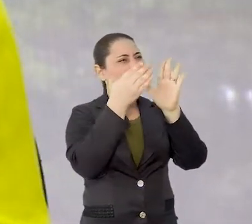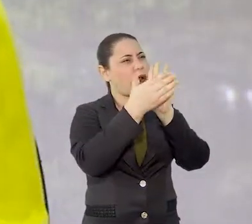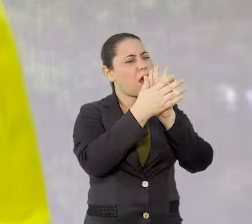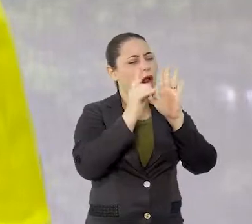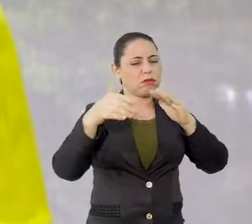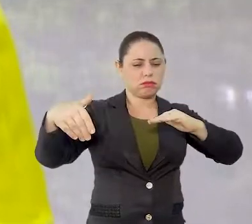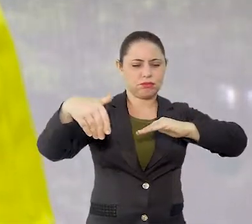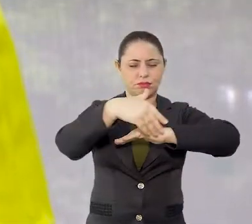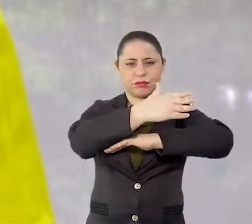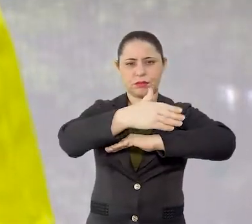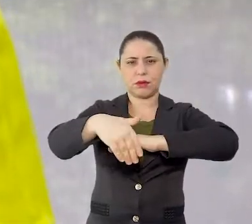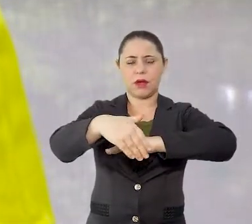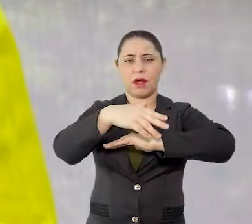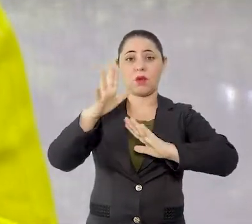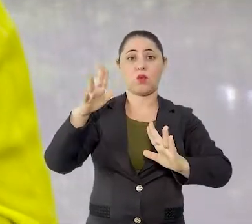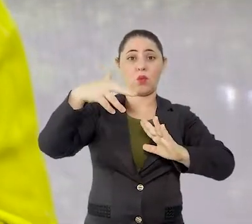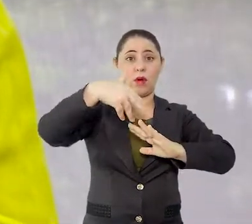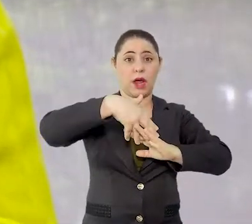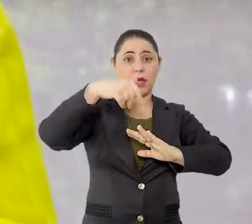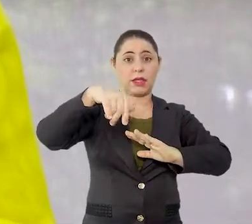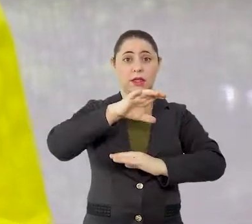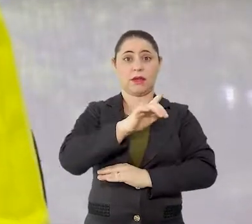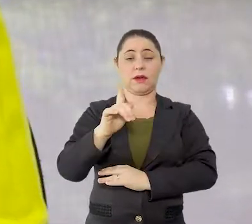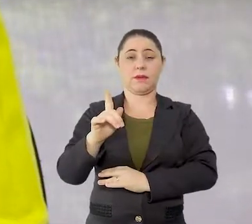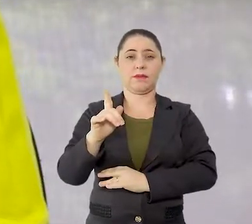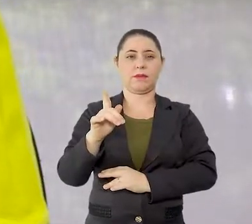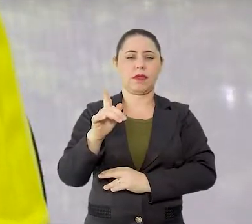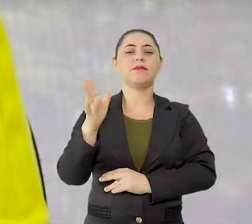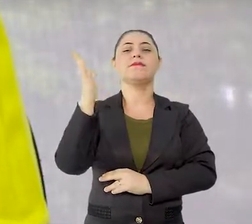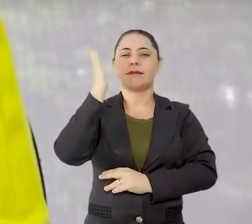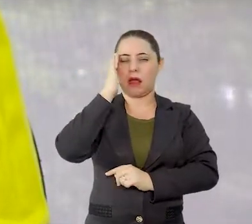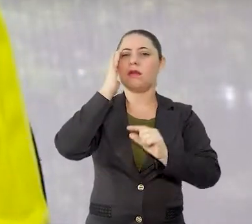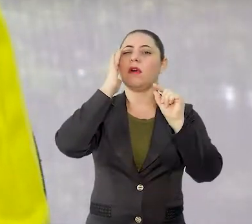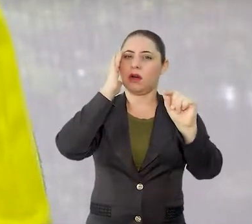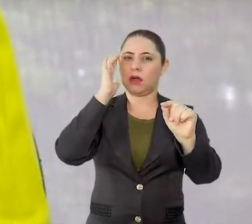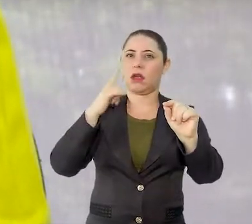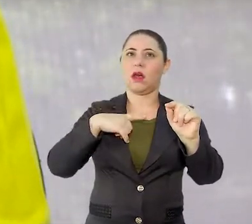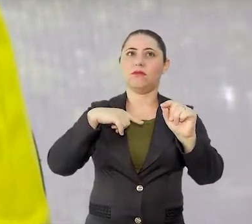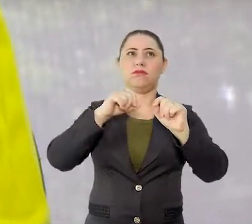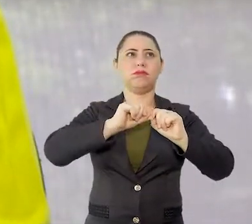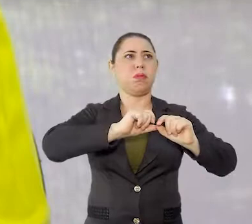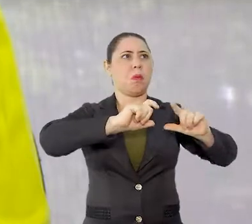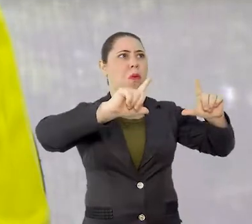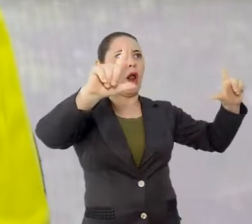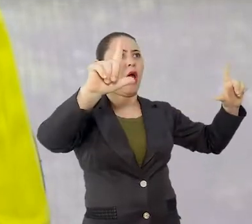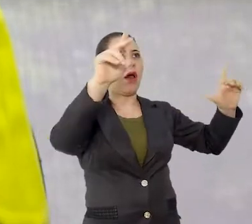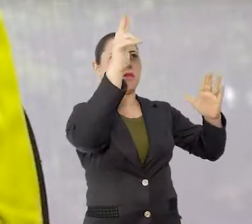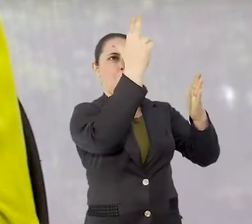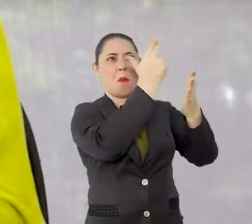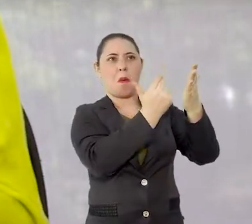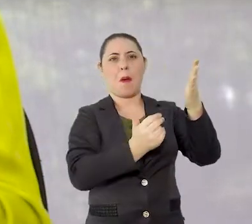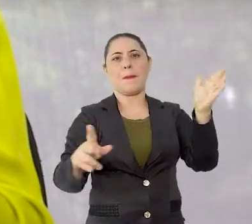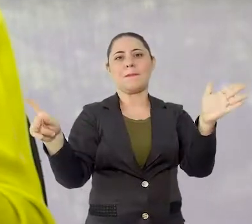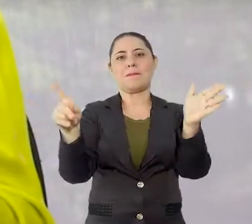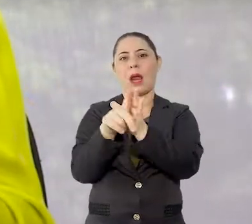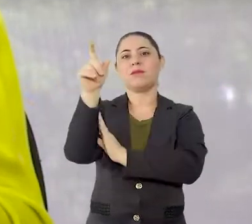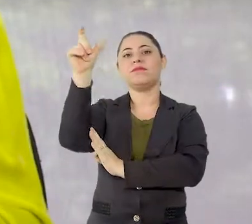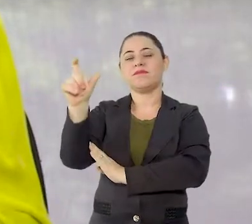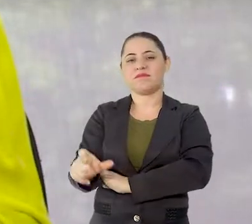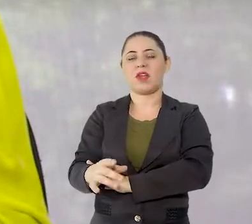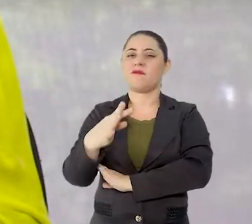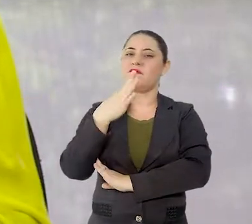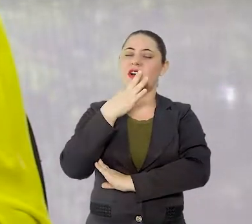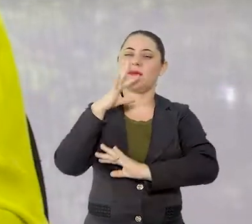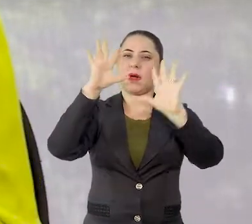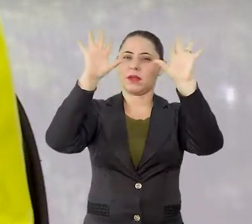pelo corredor da Universidade Federal, aqui no campus de Campo Grande, fique sabendo que aquele grande mural foi pintado